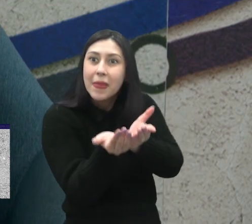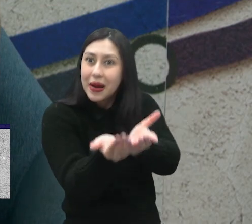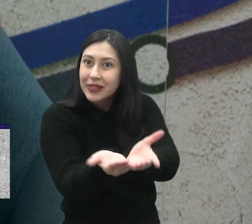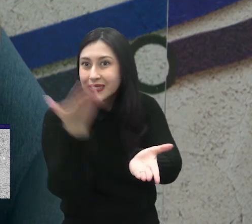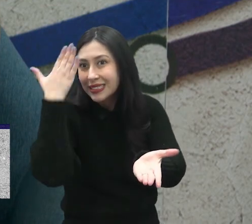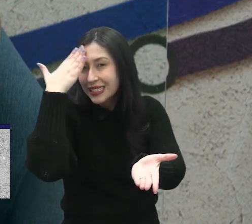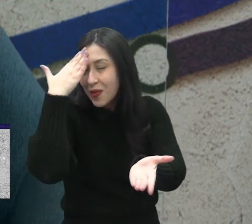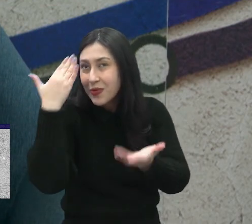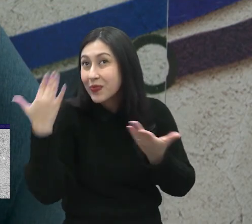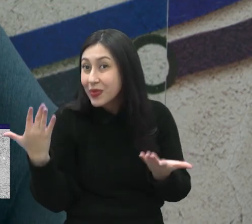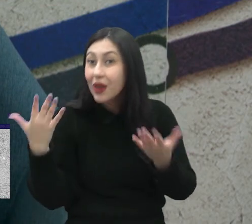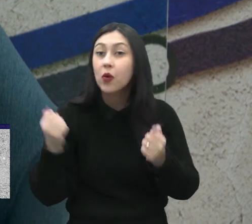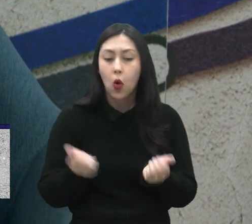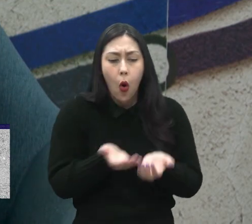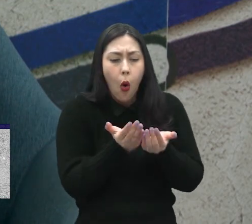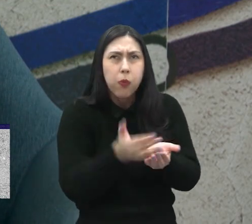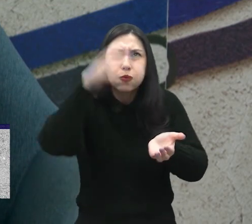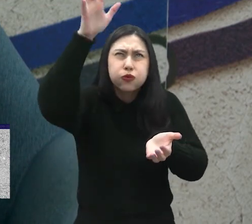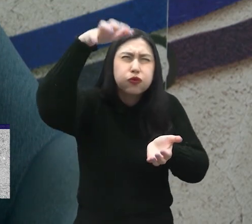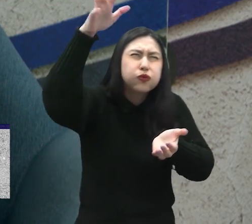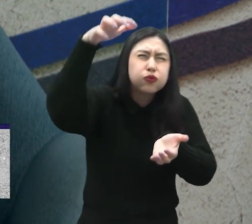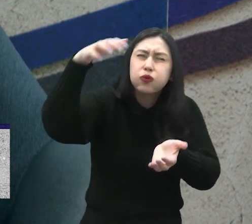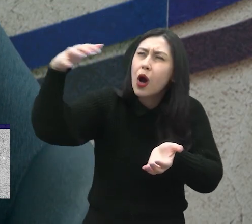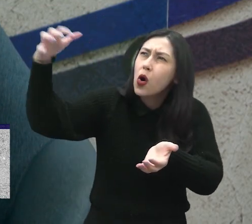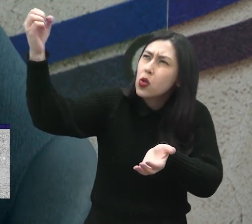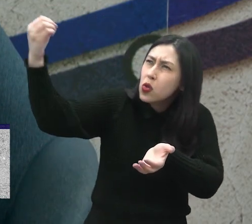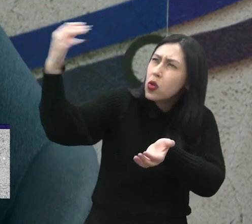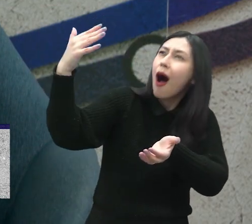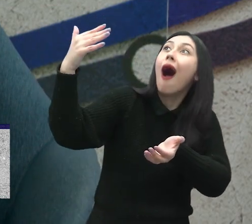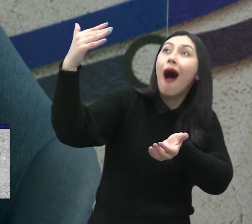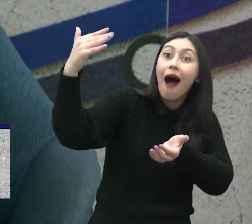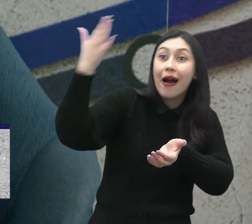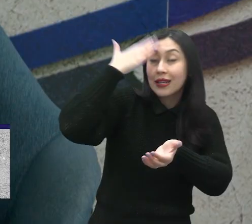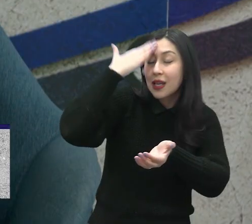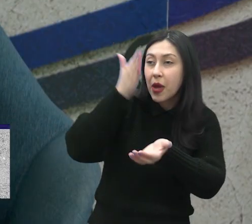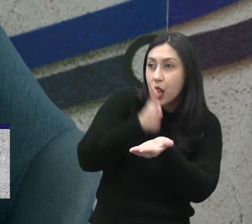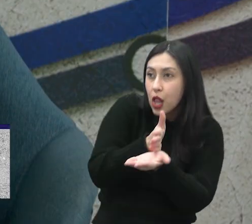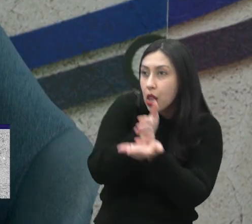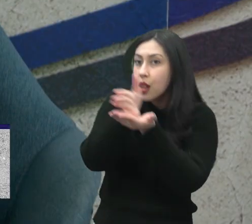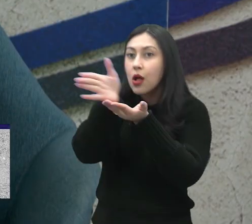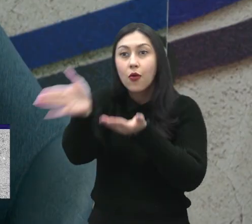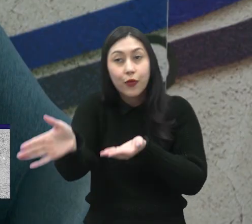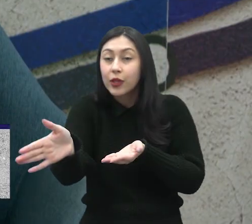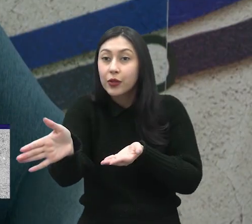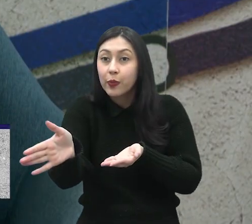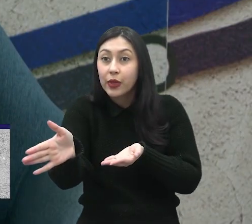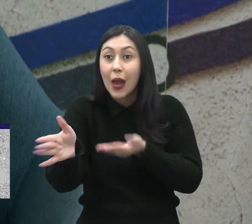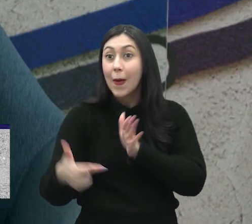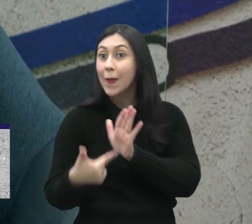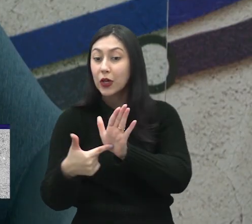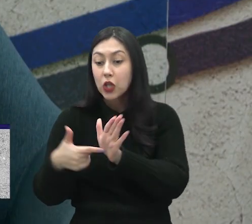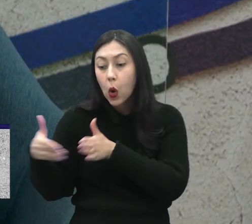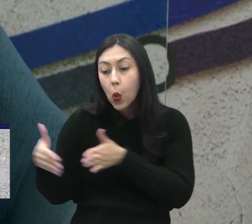de uma tempestade, você olhar para aquele farol e ter a direção para onde você vai, Ali ele não fala